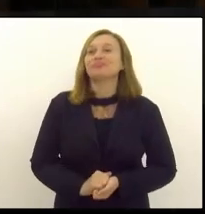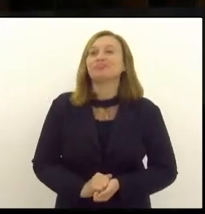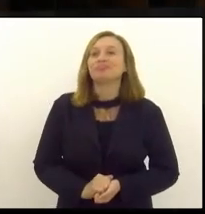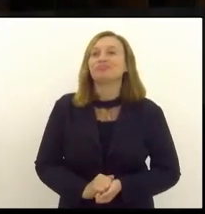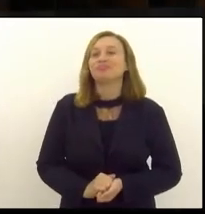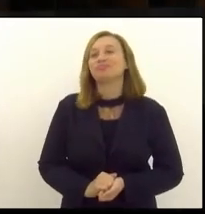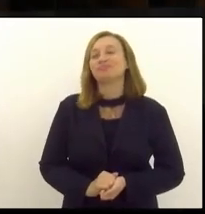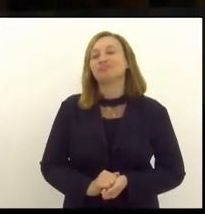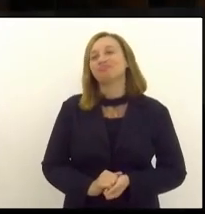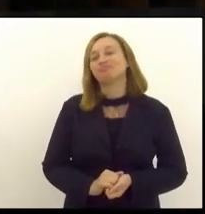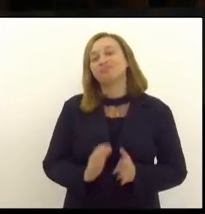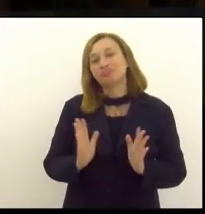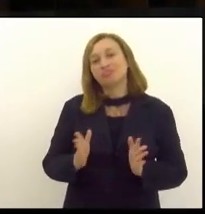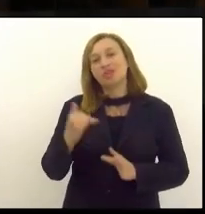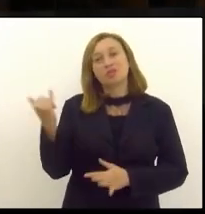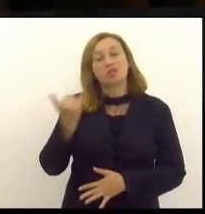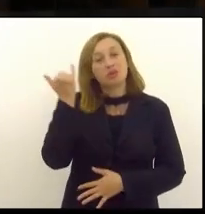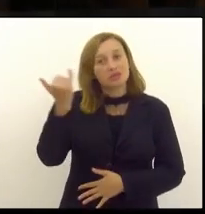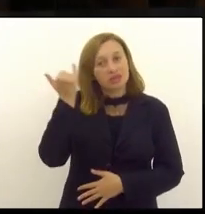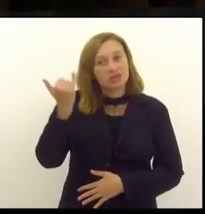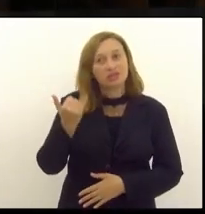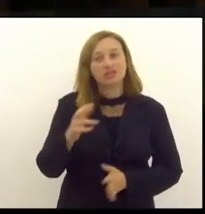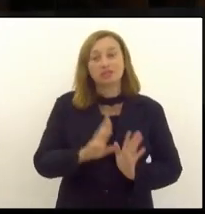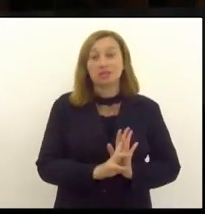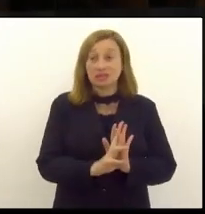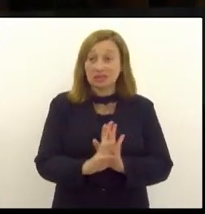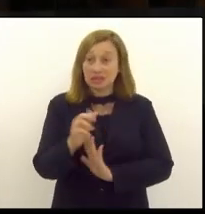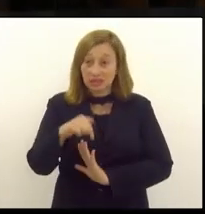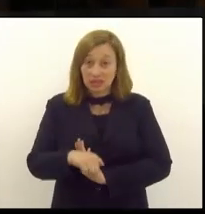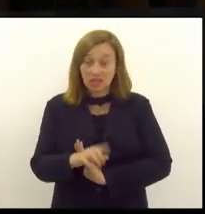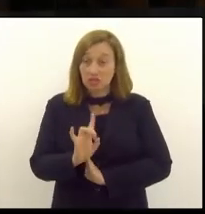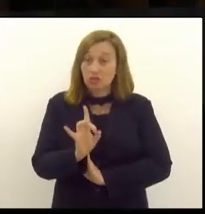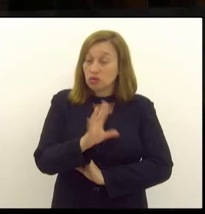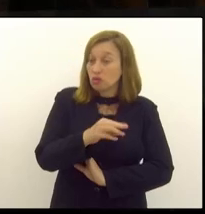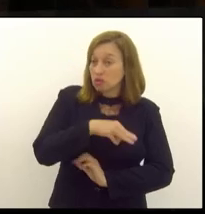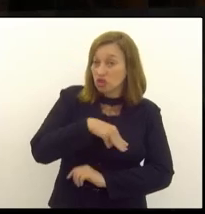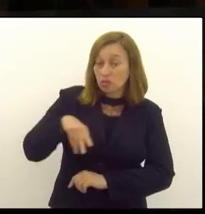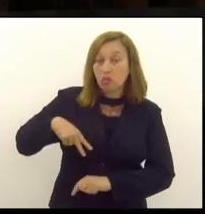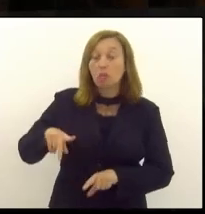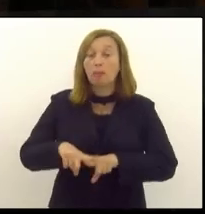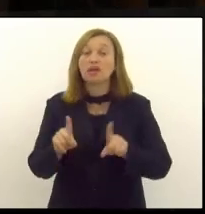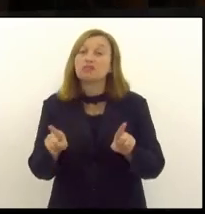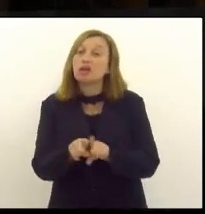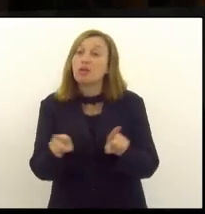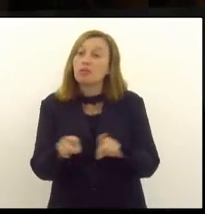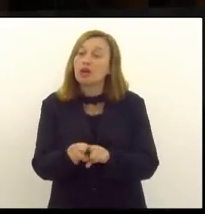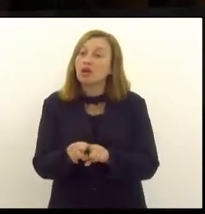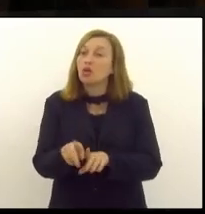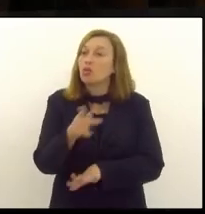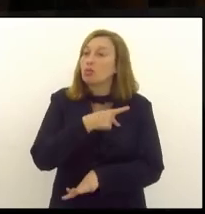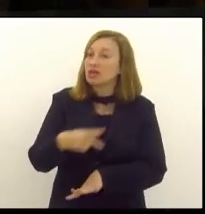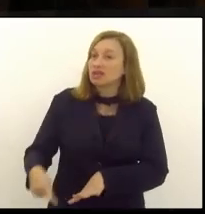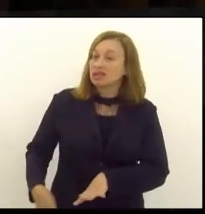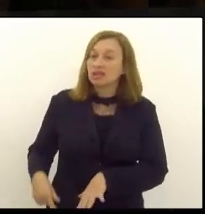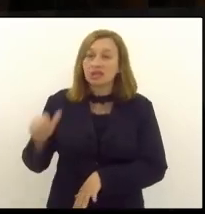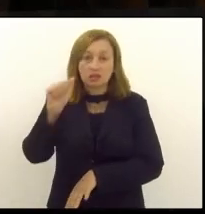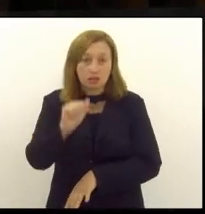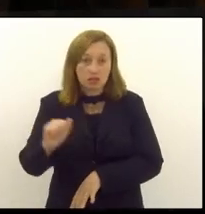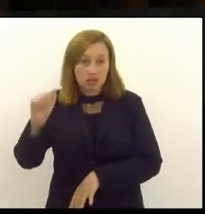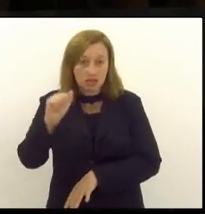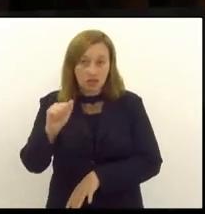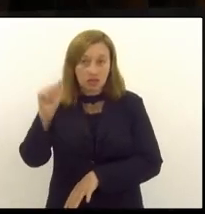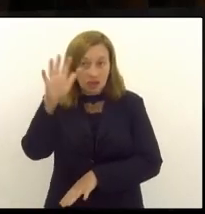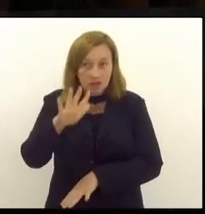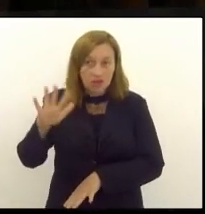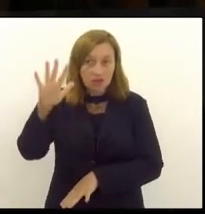Coube-me hoje a importante missão de representar aqui não só o Ministério Público, como também o presidente da Associação